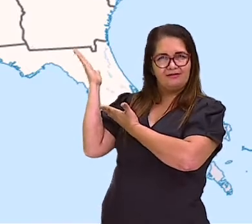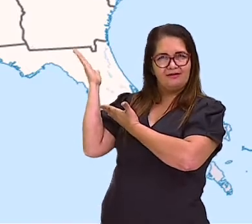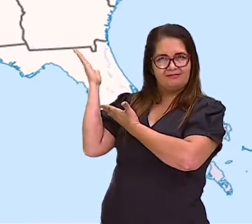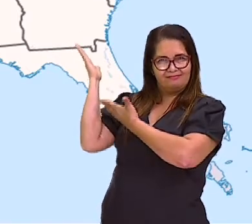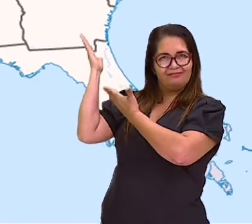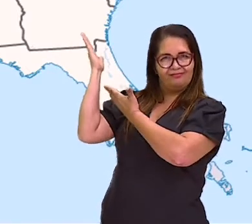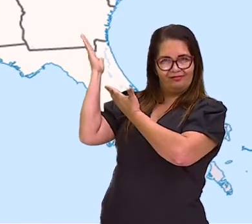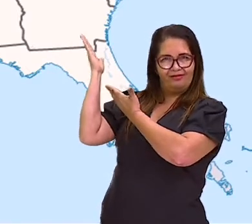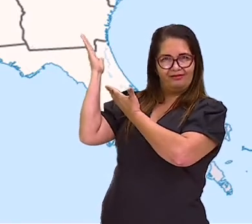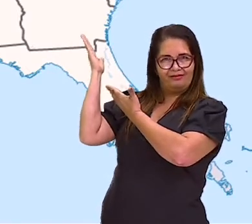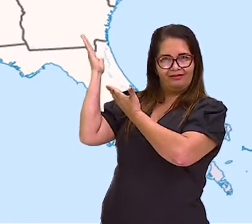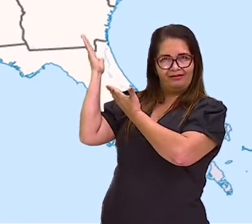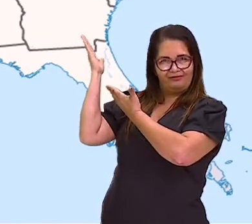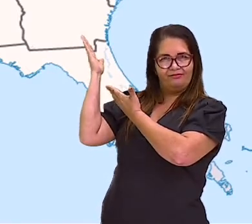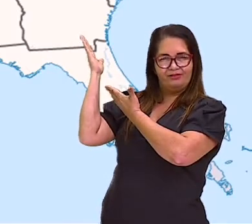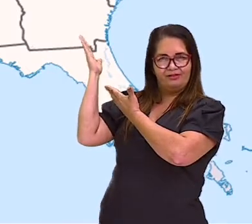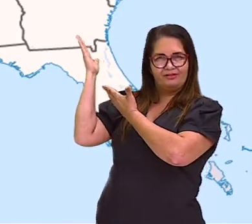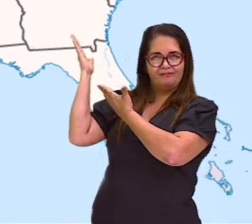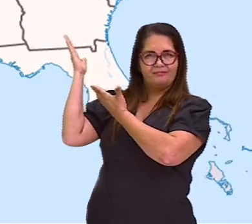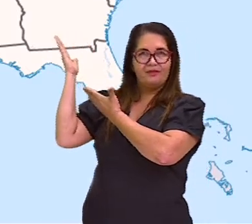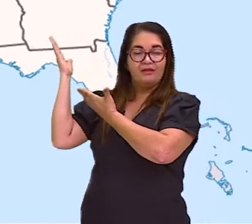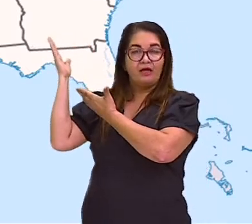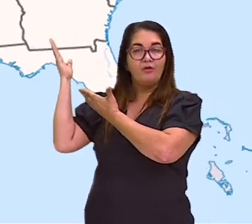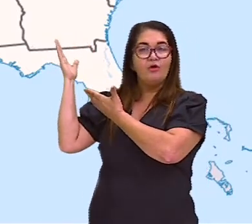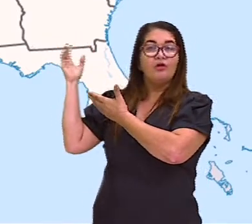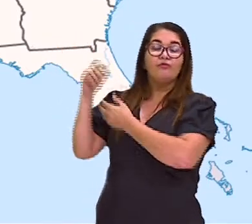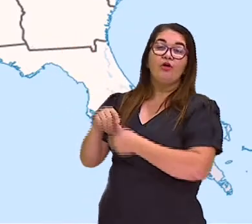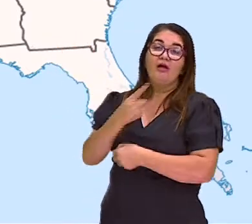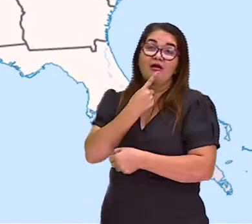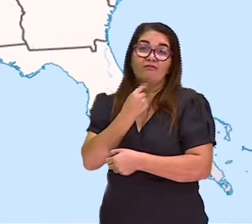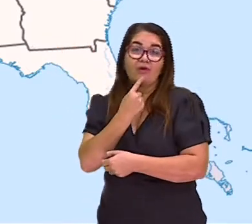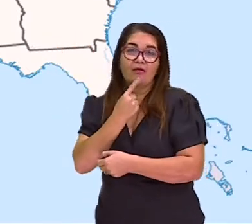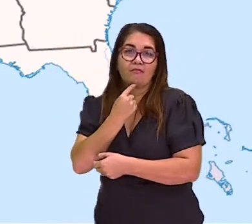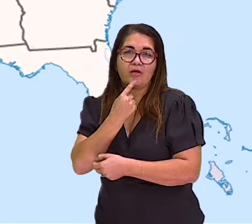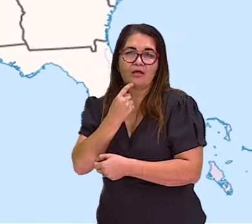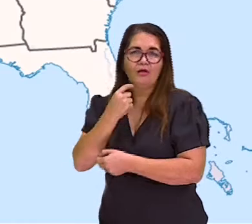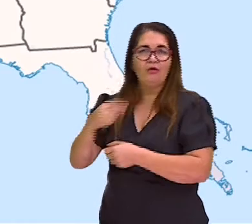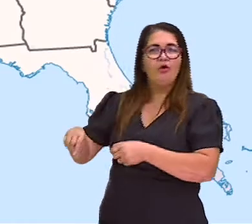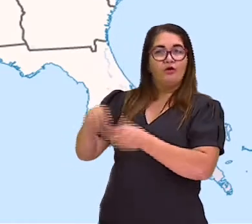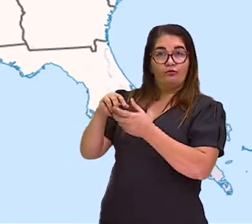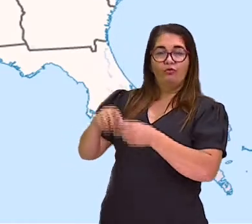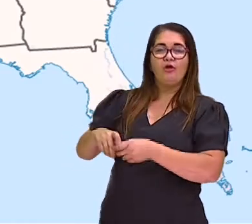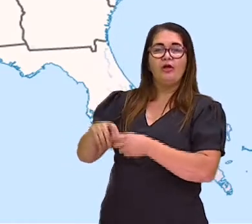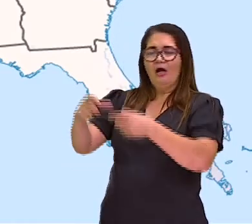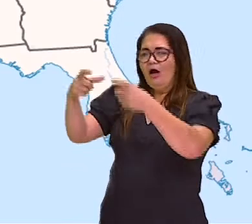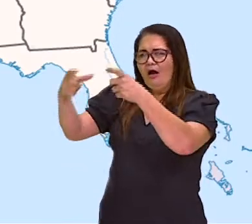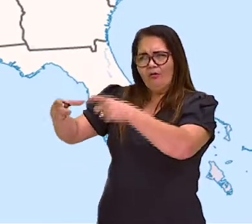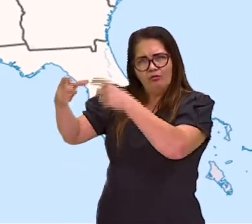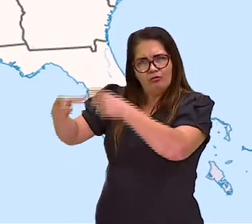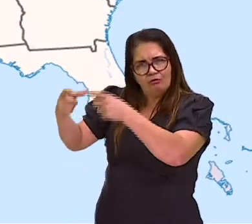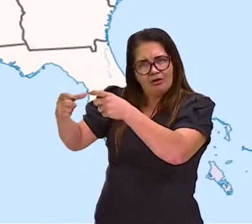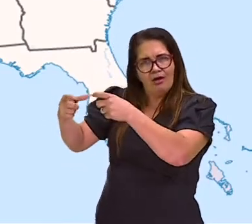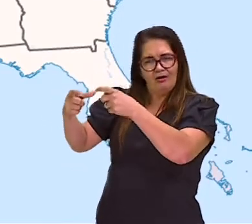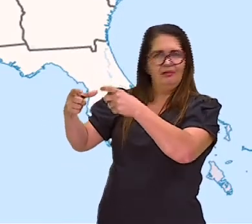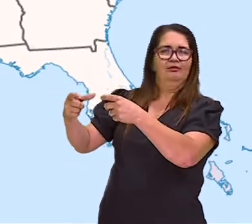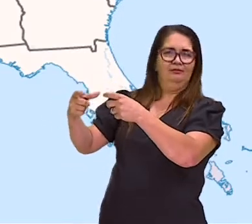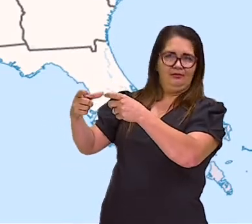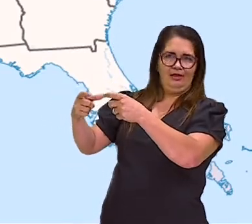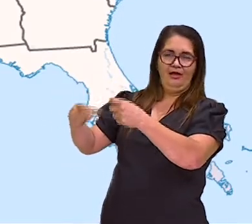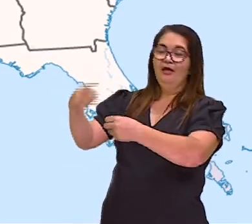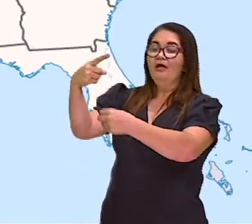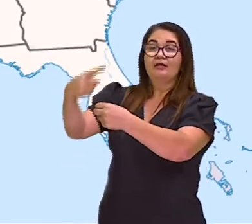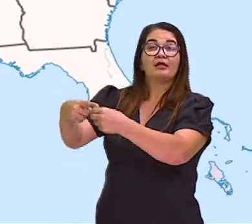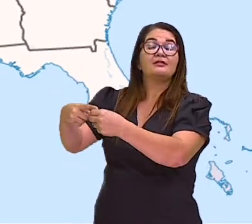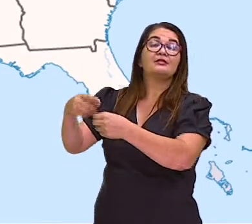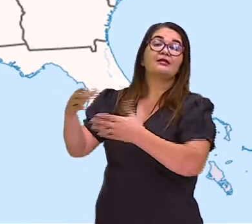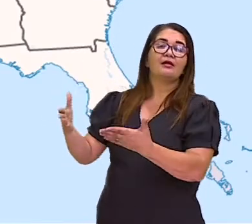apontado, a seta apontando essa área em vermelho aqui, em Virgínia. Mas o que Raleigh